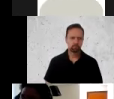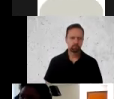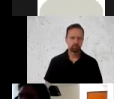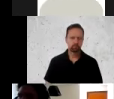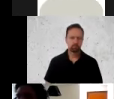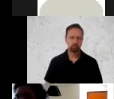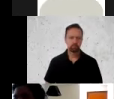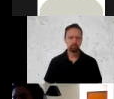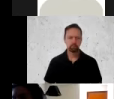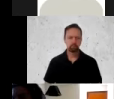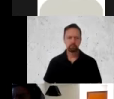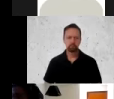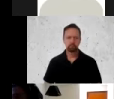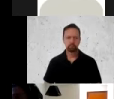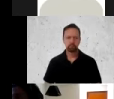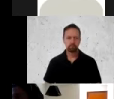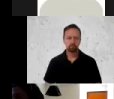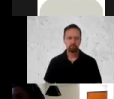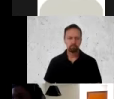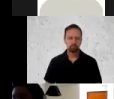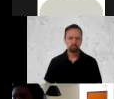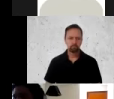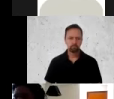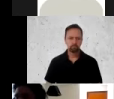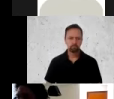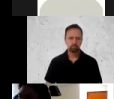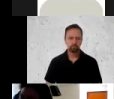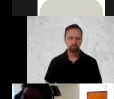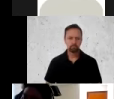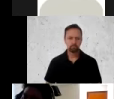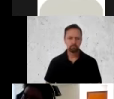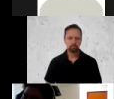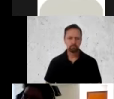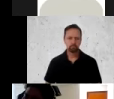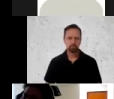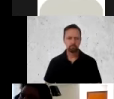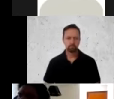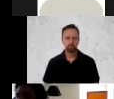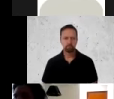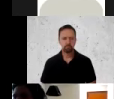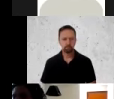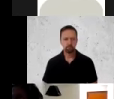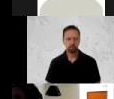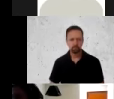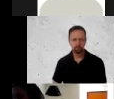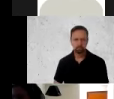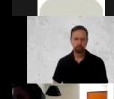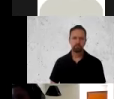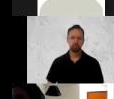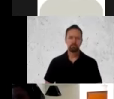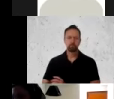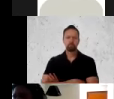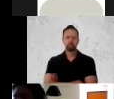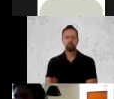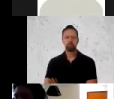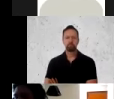Quanto mais processos tem cada juiz, menor o número de empréstimos segurados e menor o valor do investimento